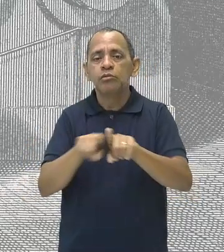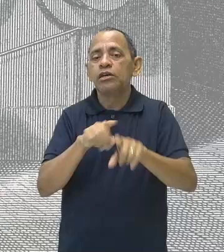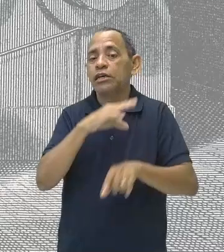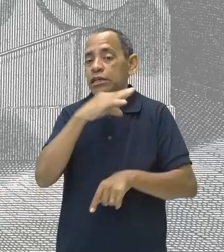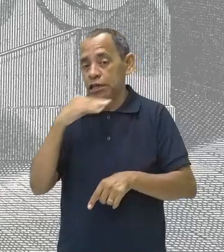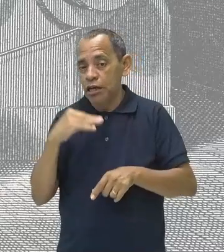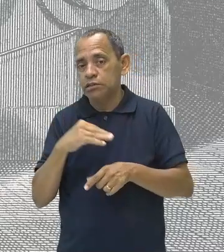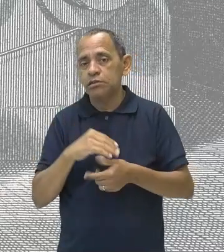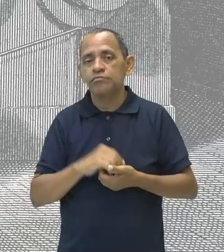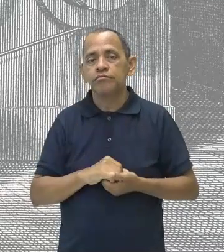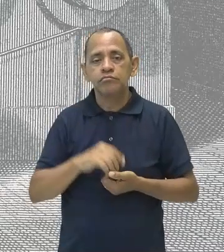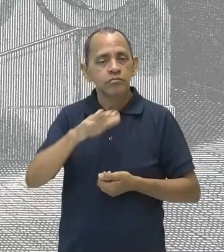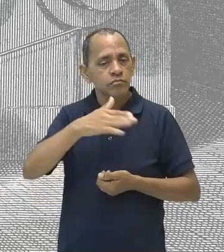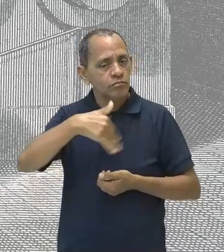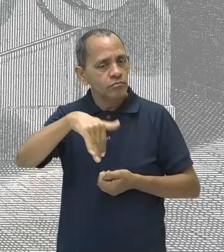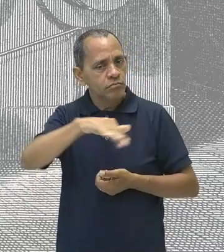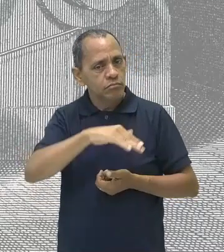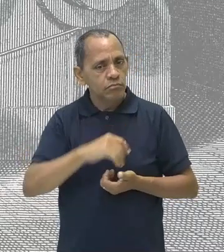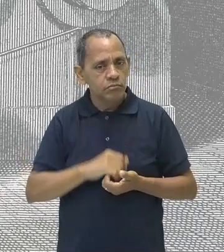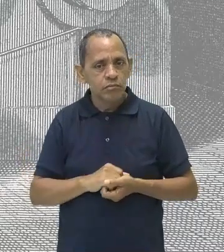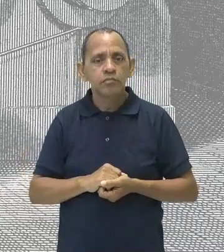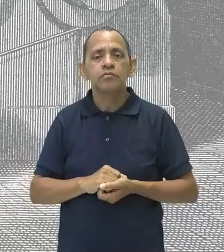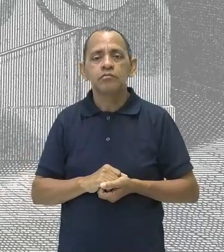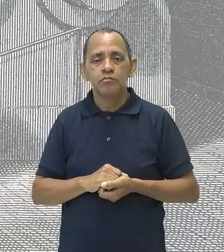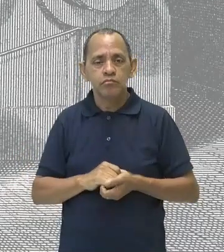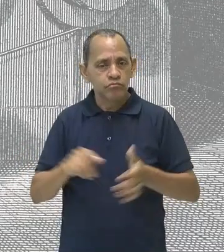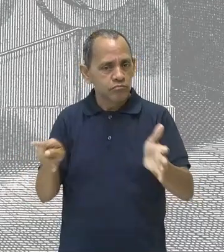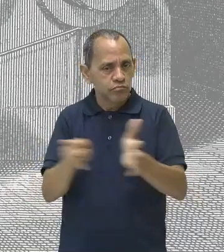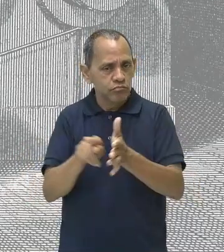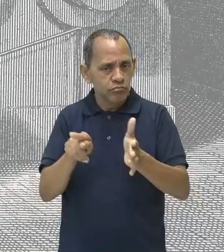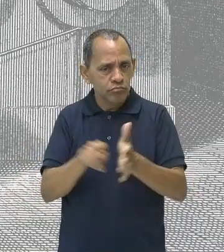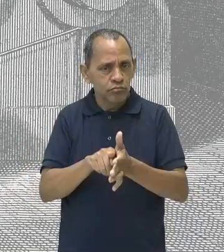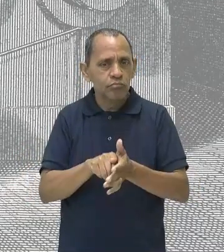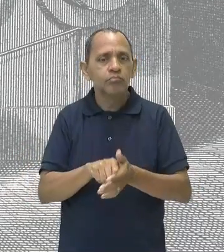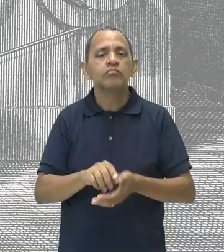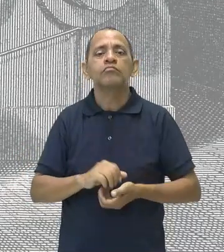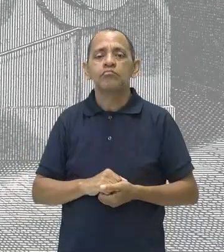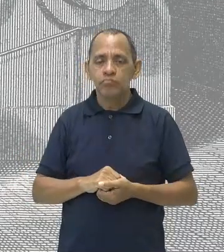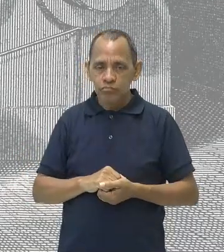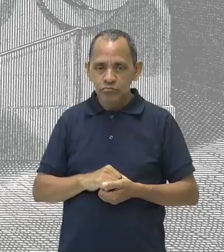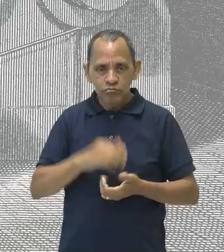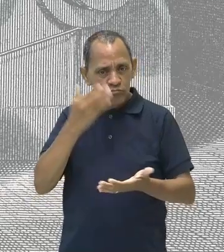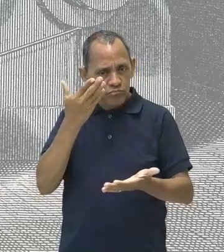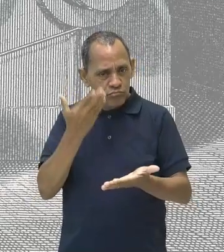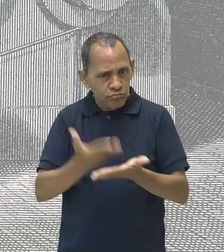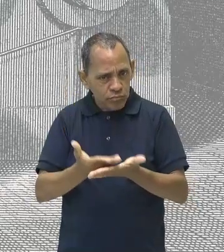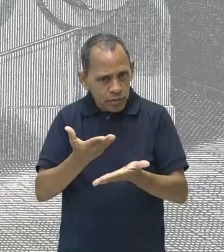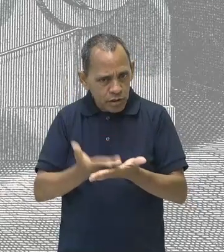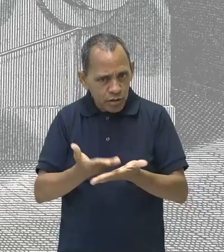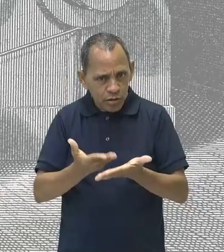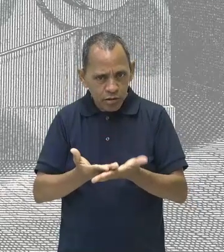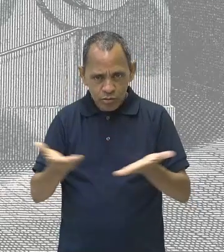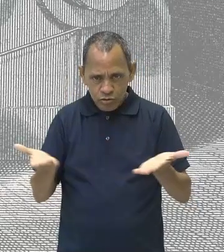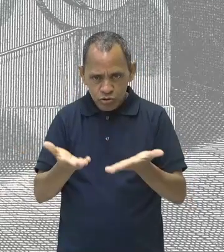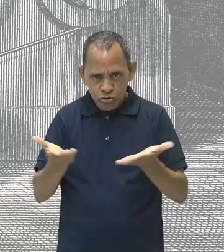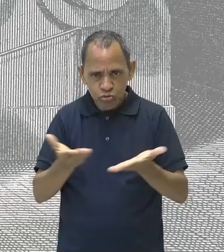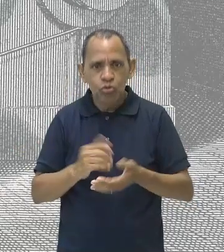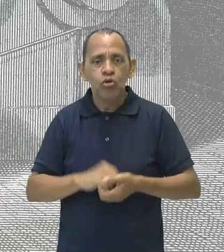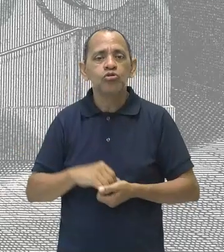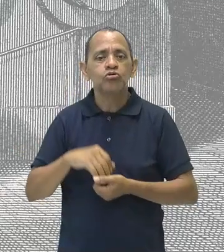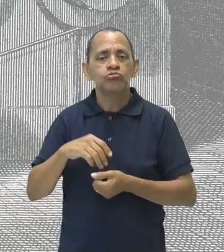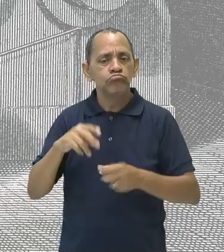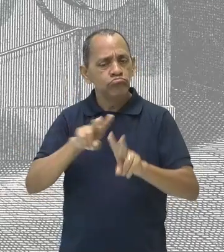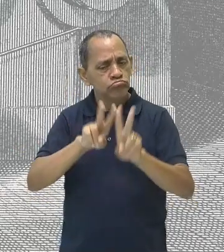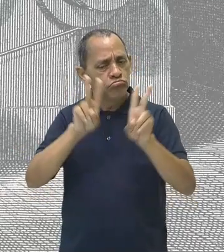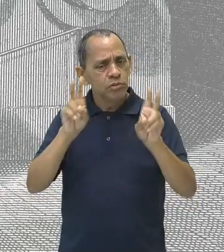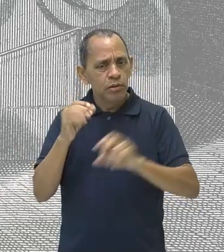crianças, ele é um ambiente muito propício para nós tratarmos de um tema extremamente relevante